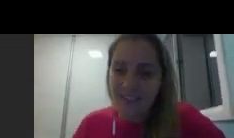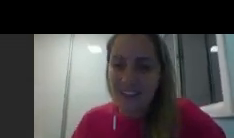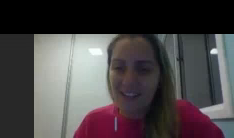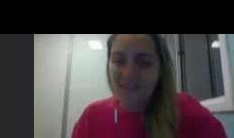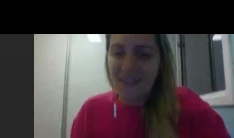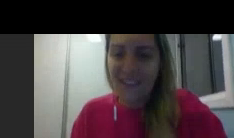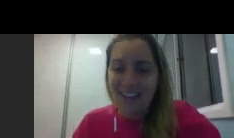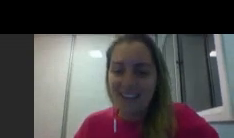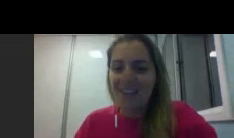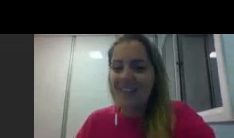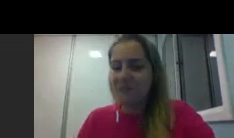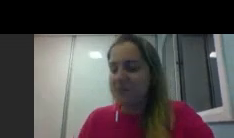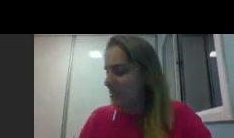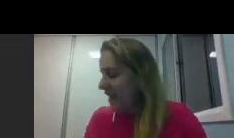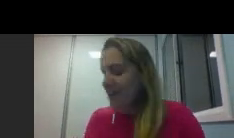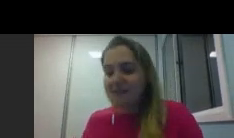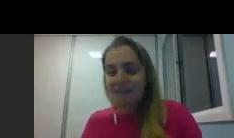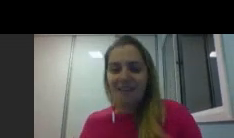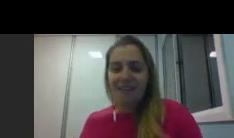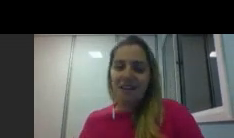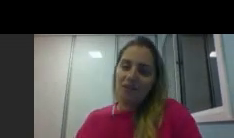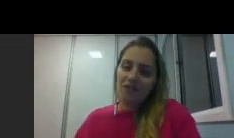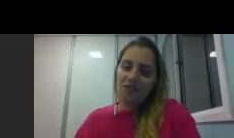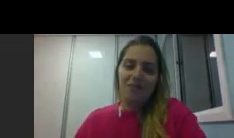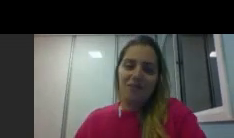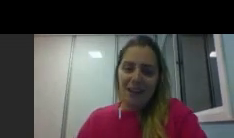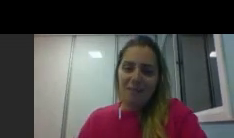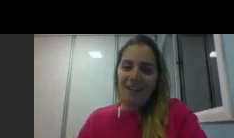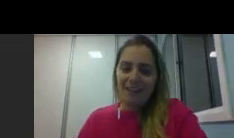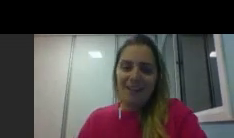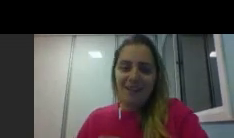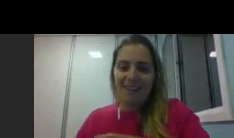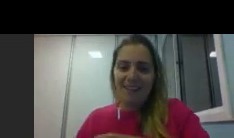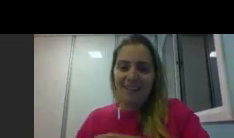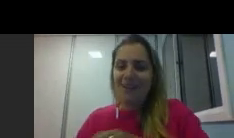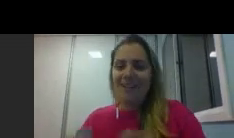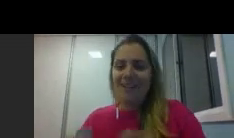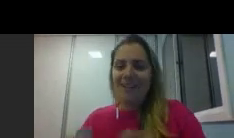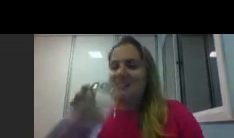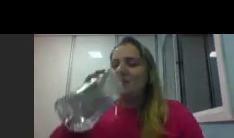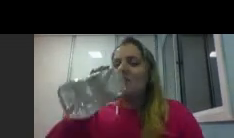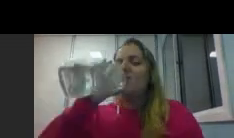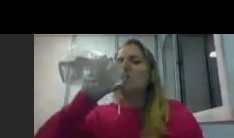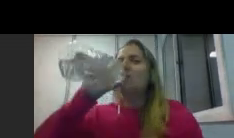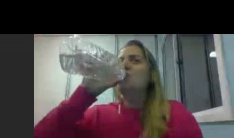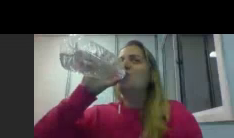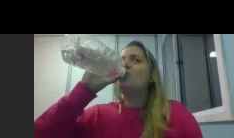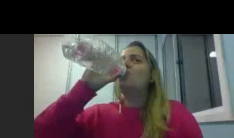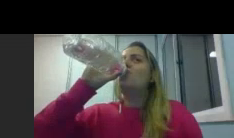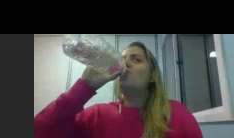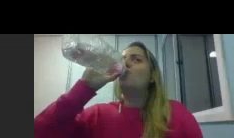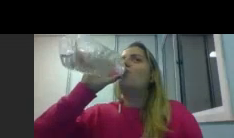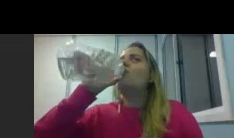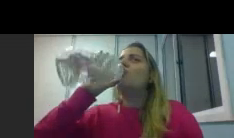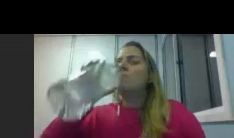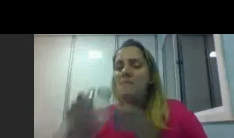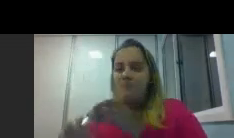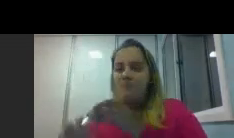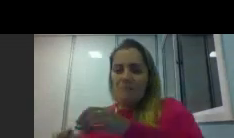ignorar um serzinho. Ela já veio aqui 3 vezes mostrar isso. Eu tinha que falar para ela que estava lindo agora.